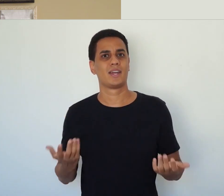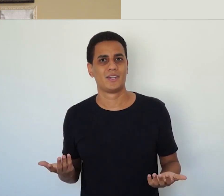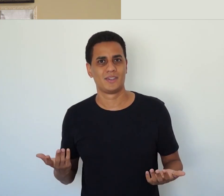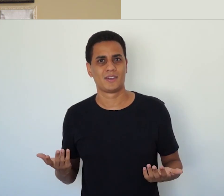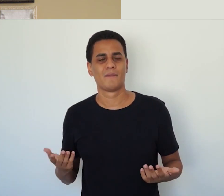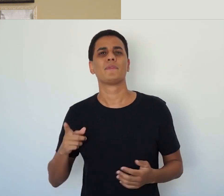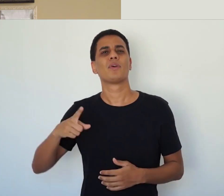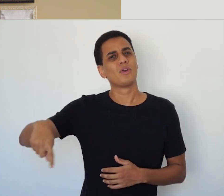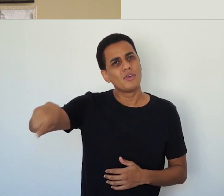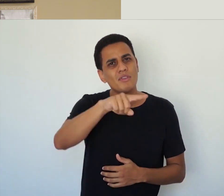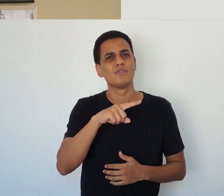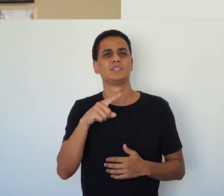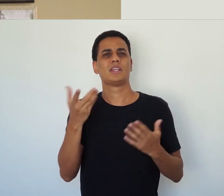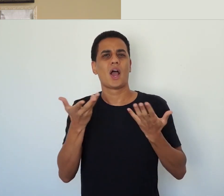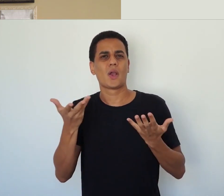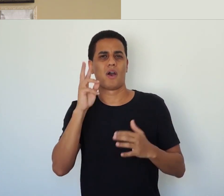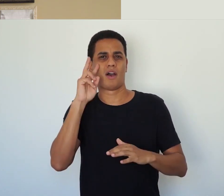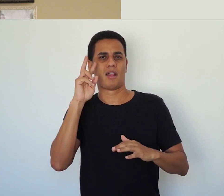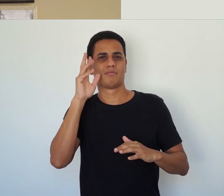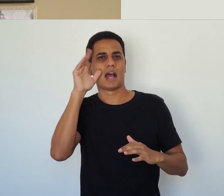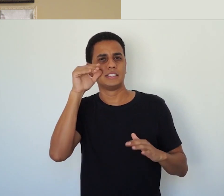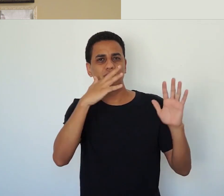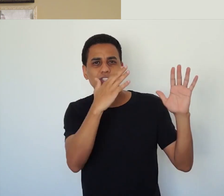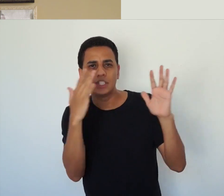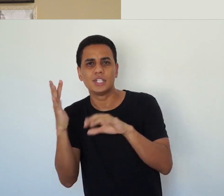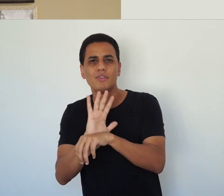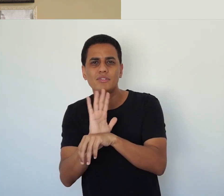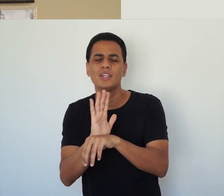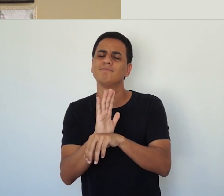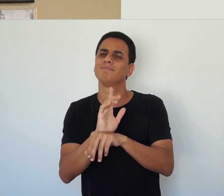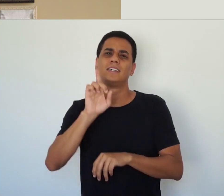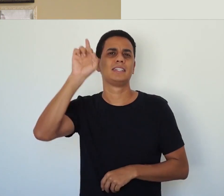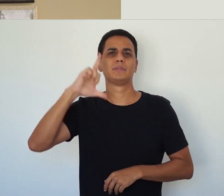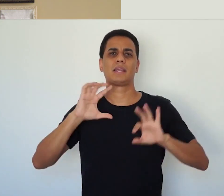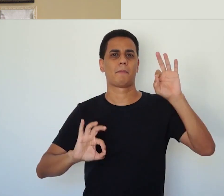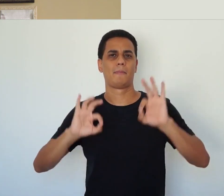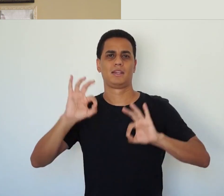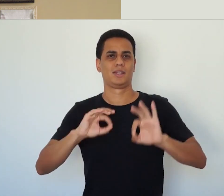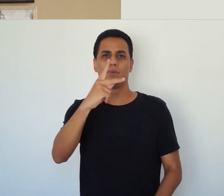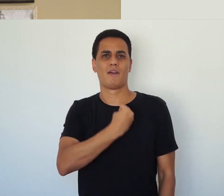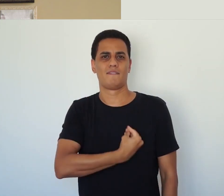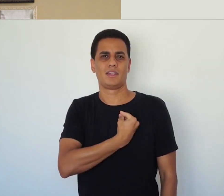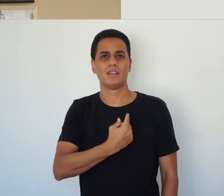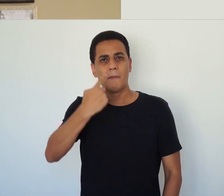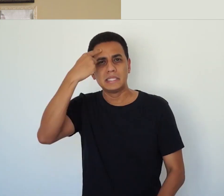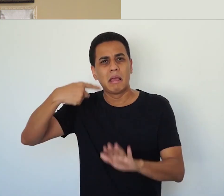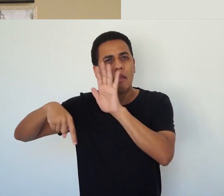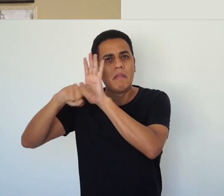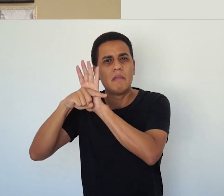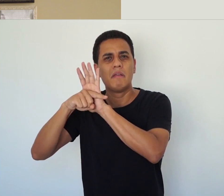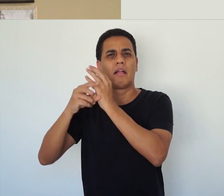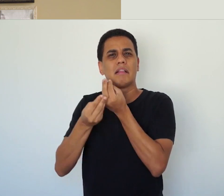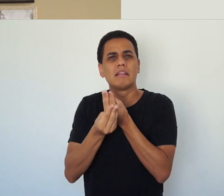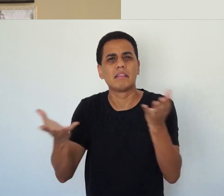morte nesse momento. Eu quero dizer para você que está nos ouvindo que Deus tem planos para a sua vida. Não deixe que os seus maus